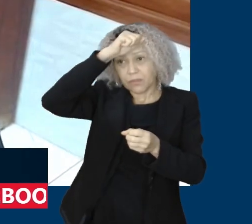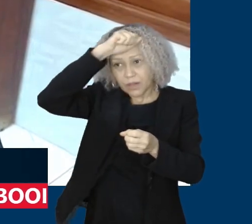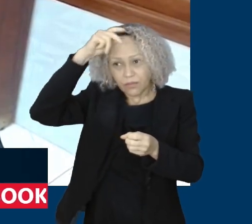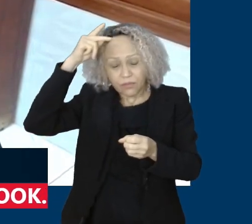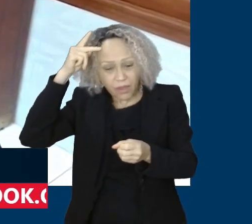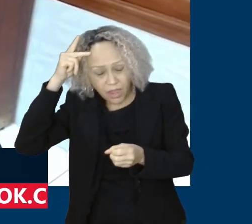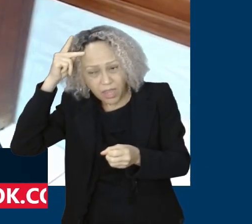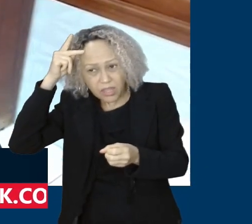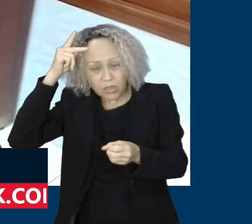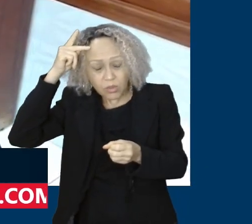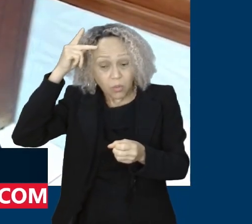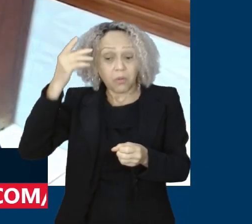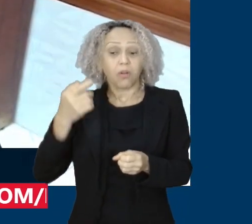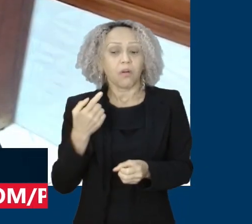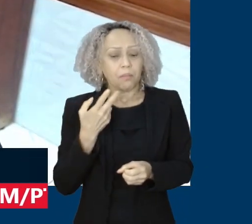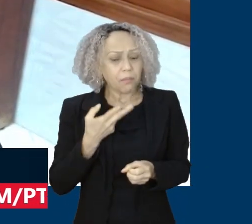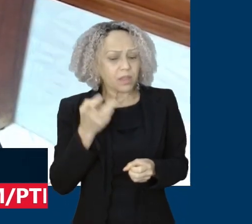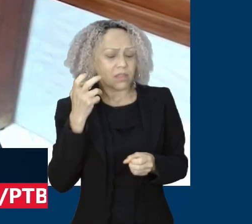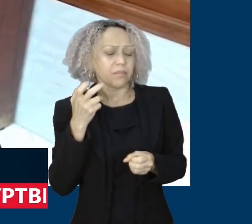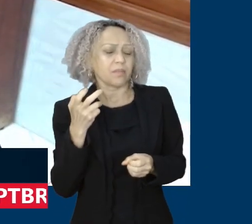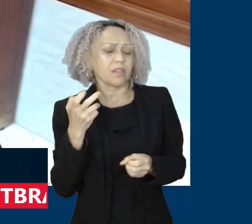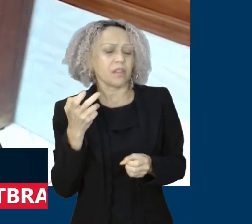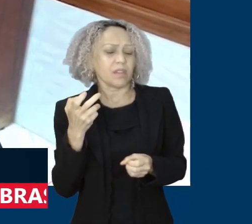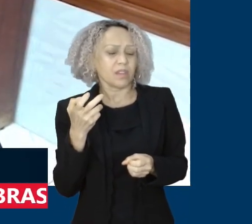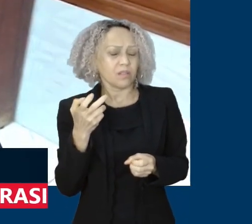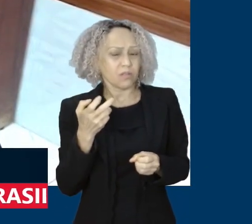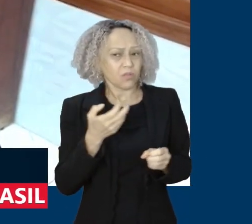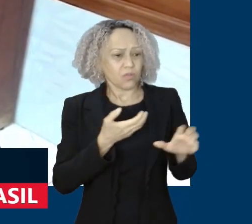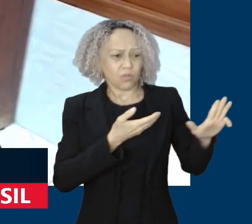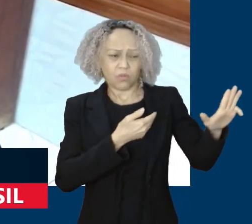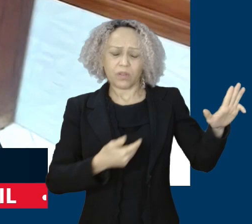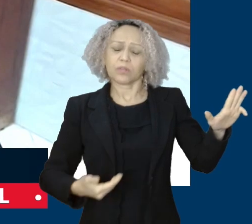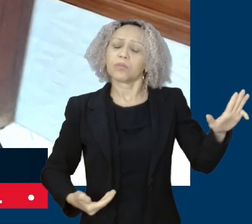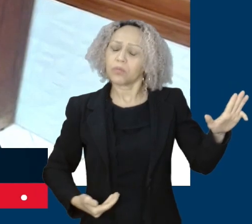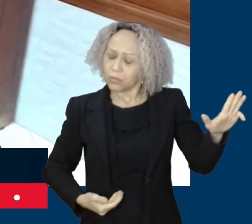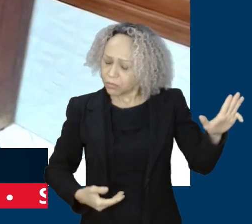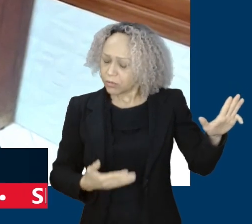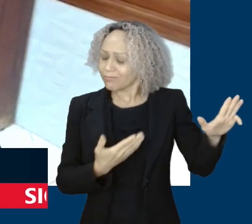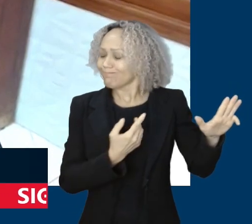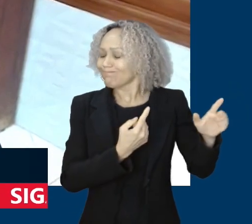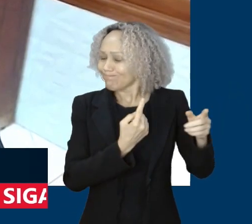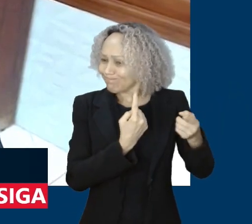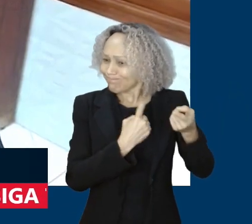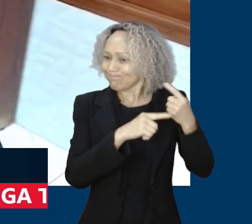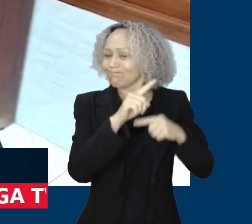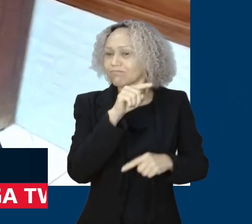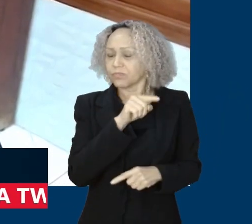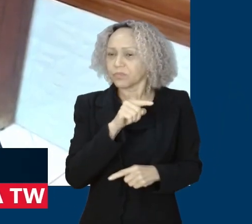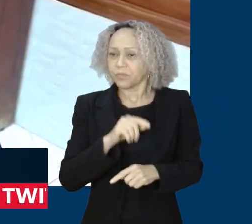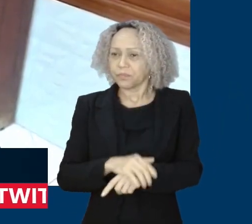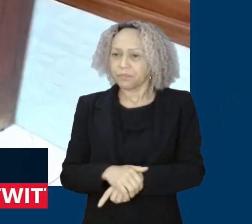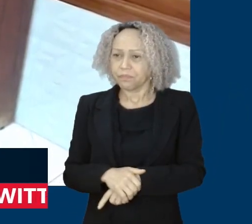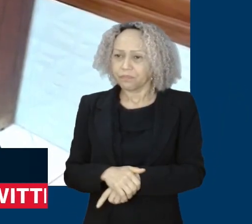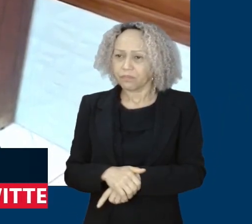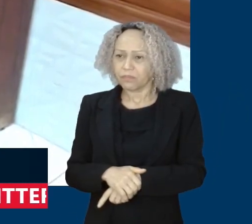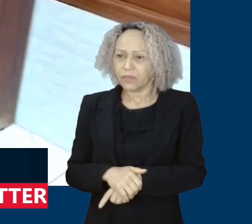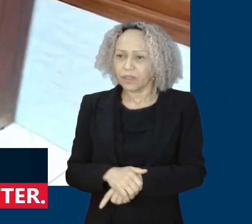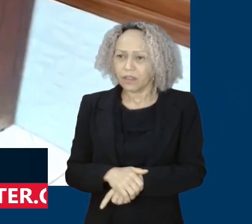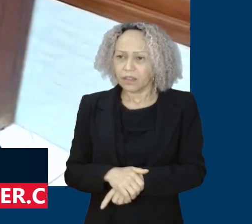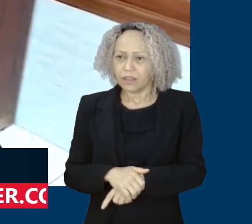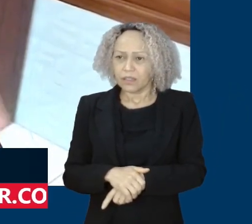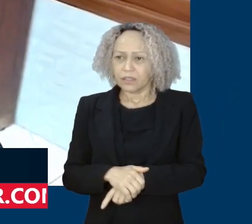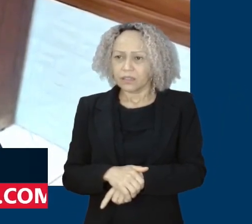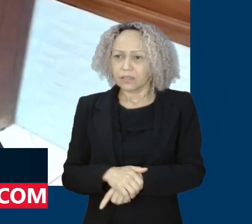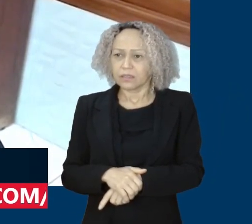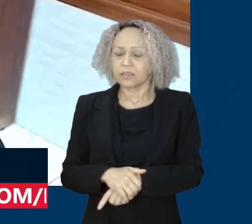que não tinha quilombola lá. Eu digo, não, a Fundação Palmares me deu uma relação, e a relação está certa. Eu mesmo liguei